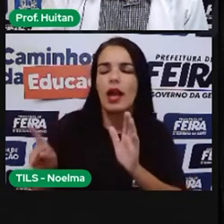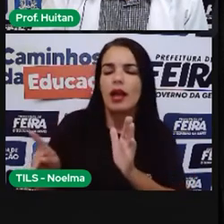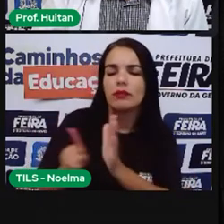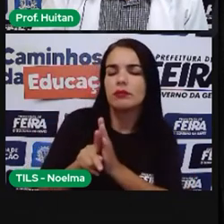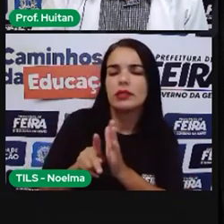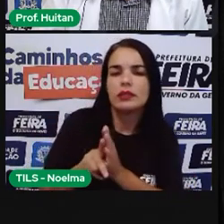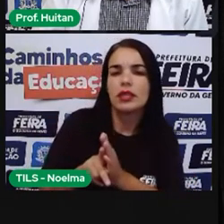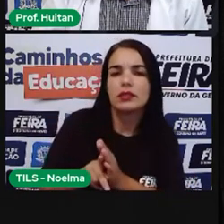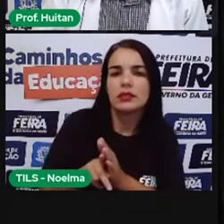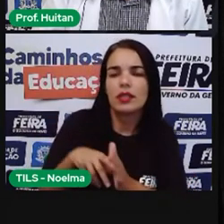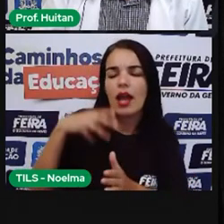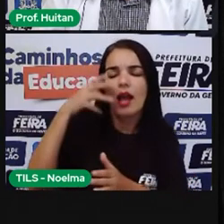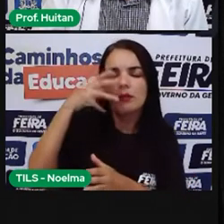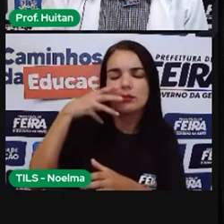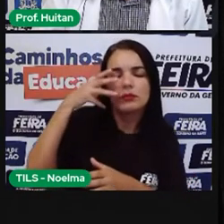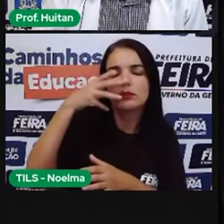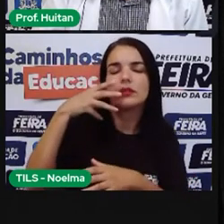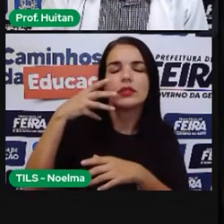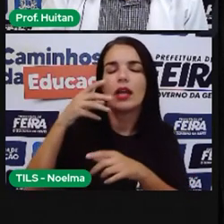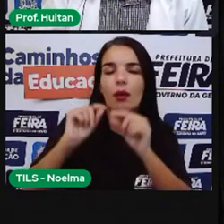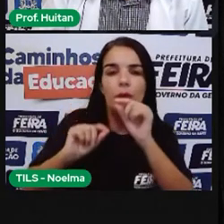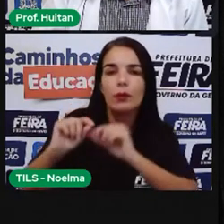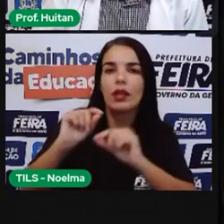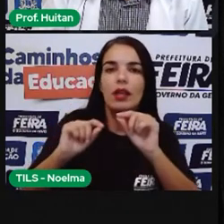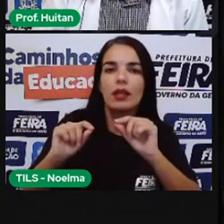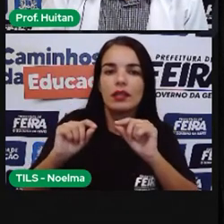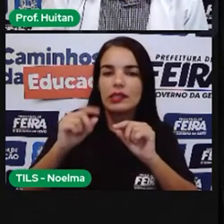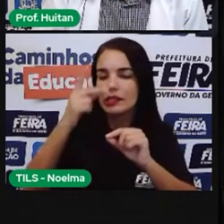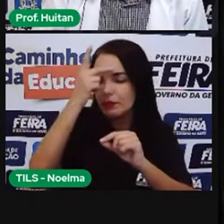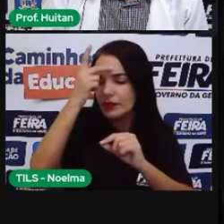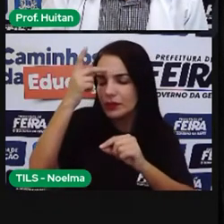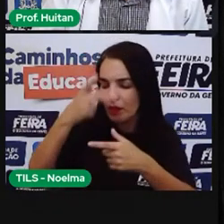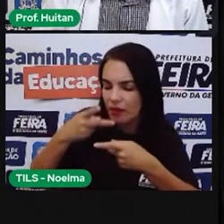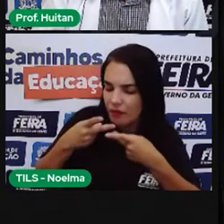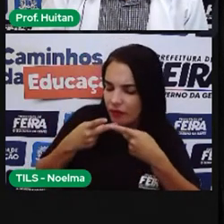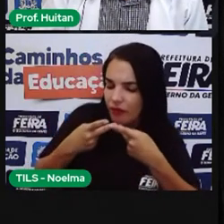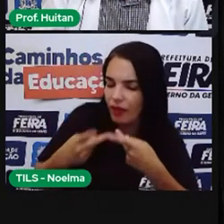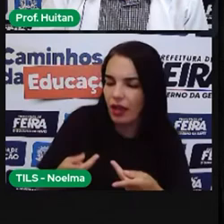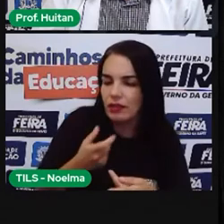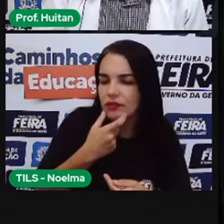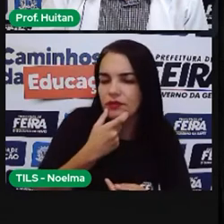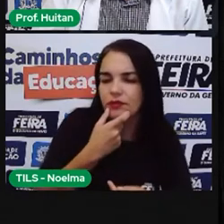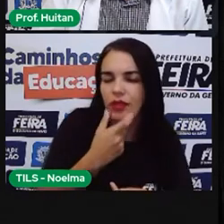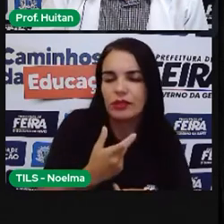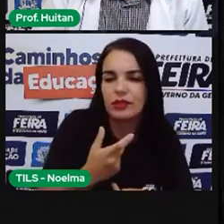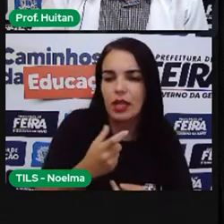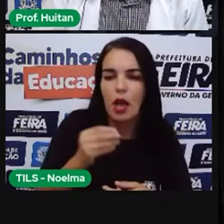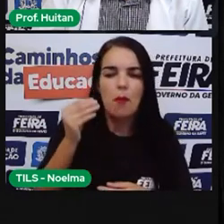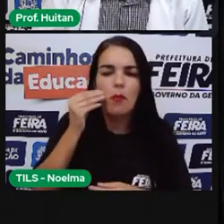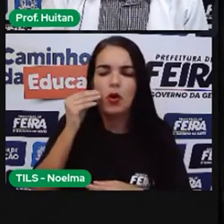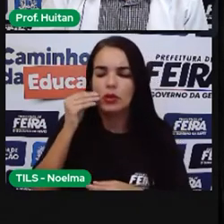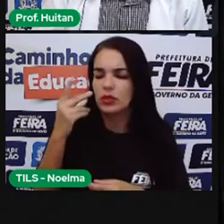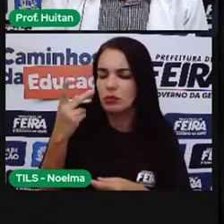seja, da canção, ou seja, quem fala na música, representa o seu amor de